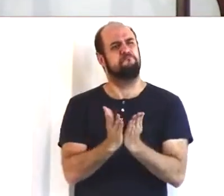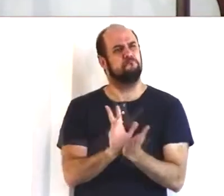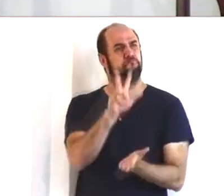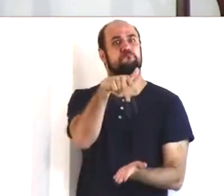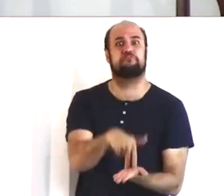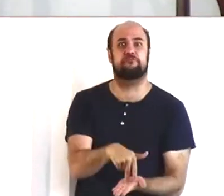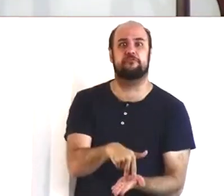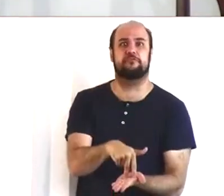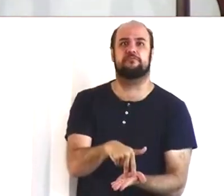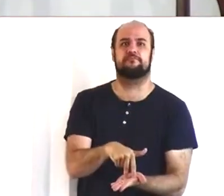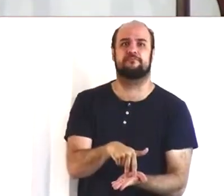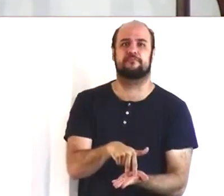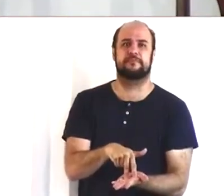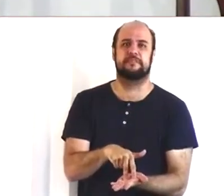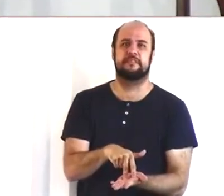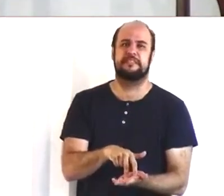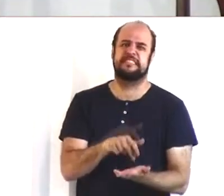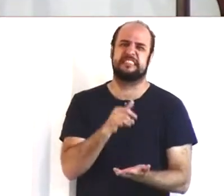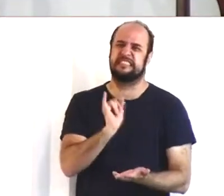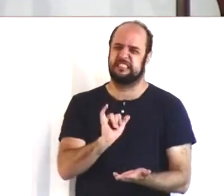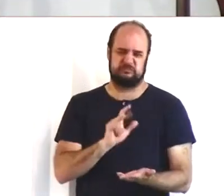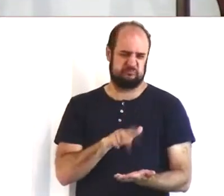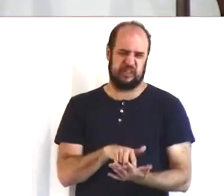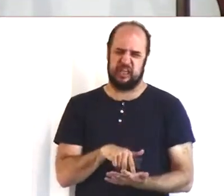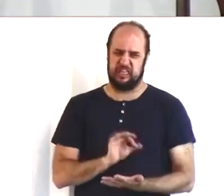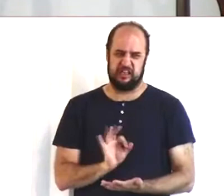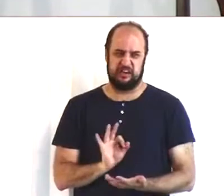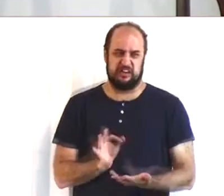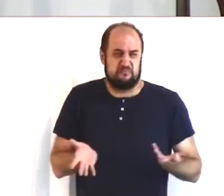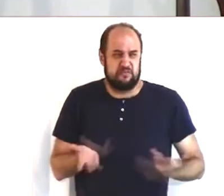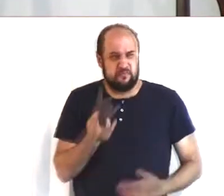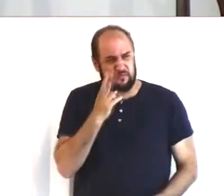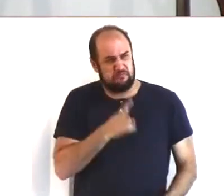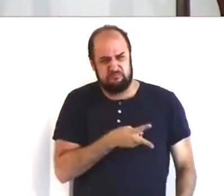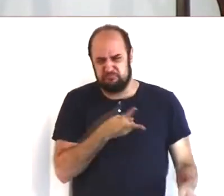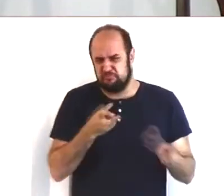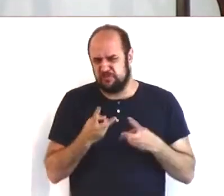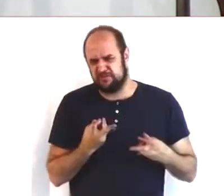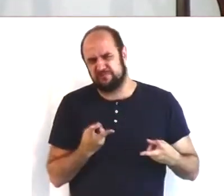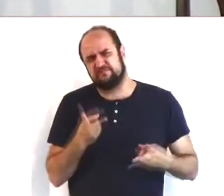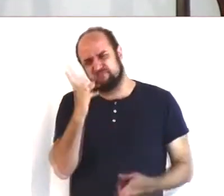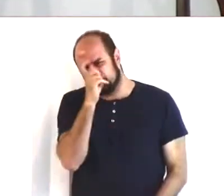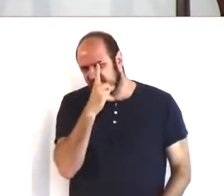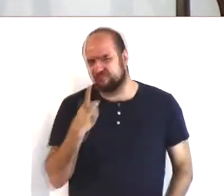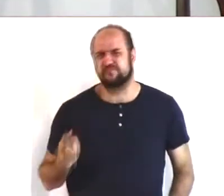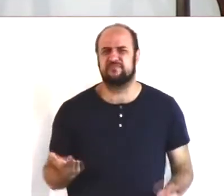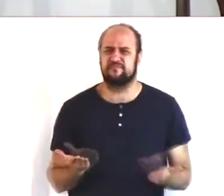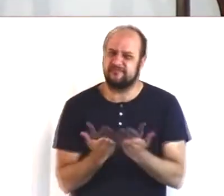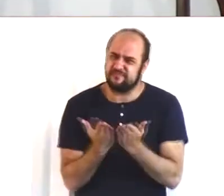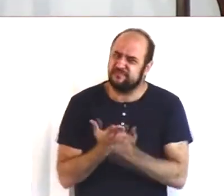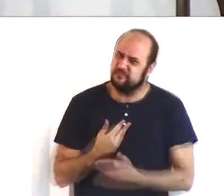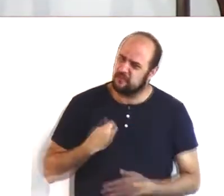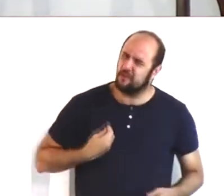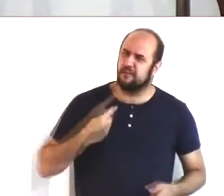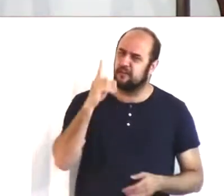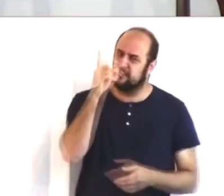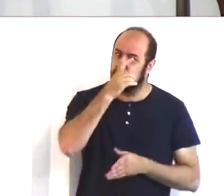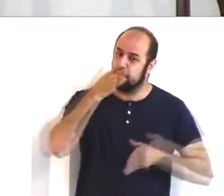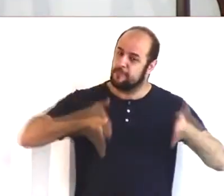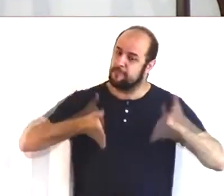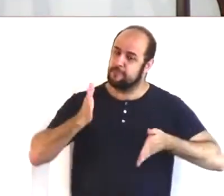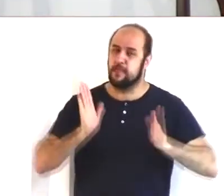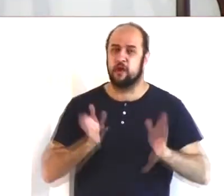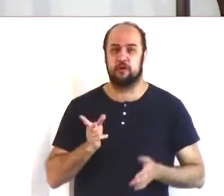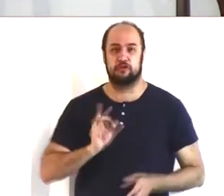acontecendo? É aí que muitos dizem, é porque nós estamos vivendo um dos piores tempos para o cristianismo. Nós estamos vivendo um tempo de cristianismo